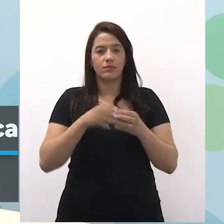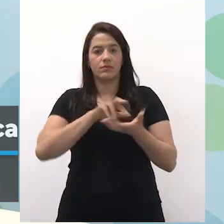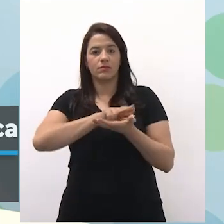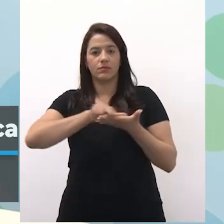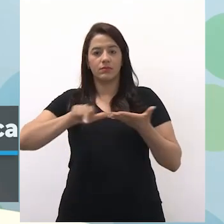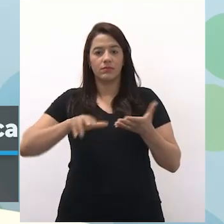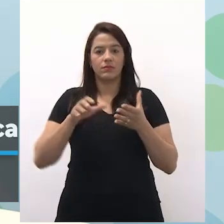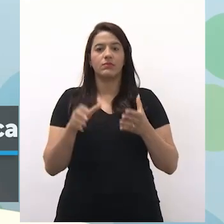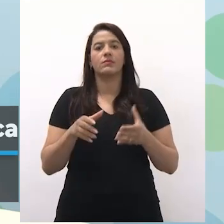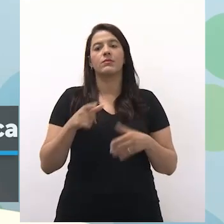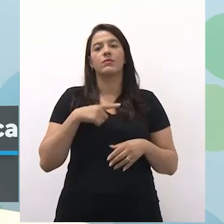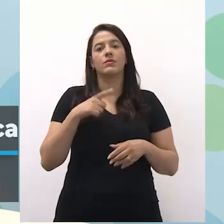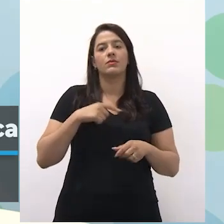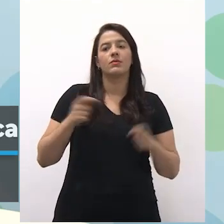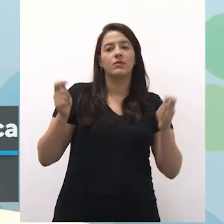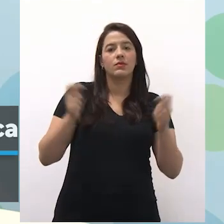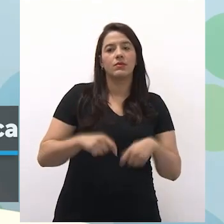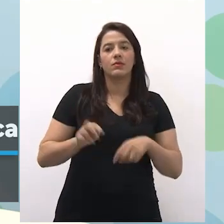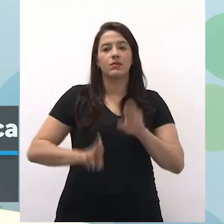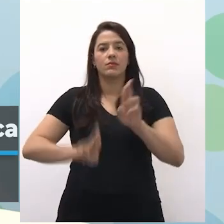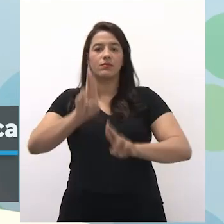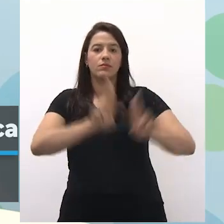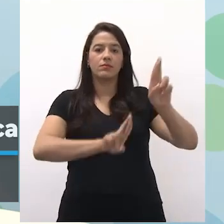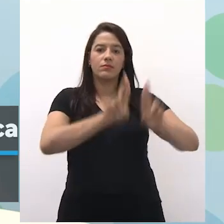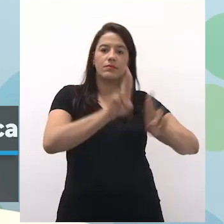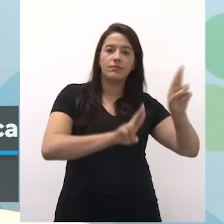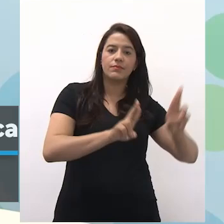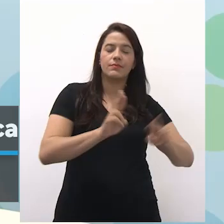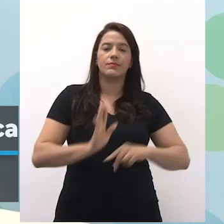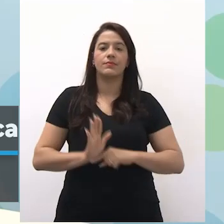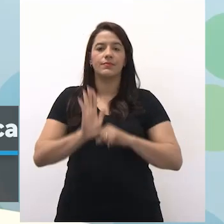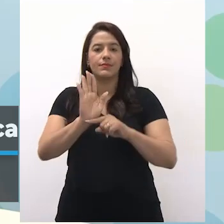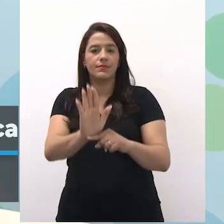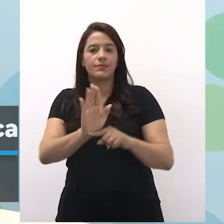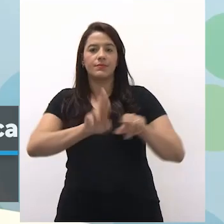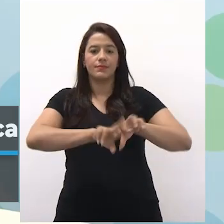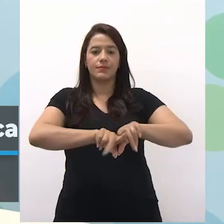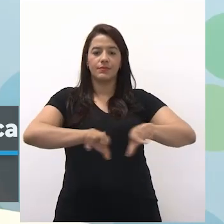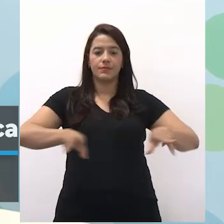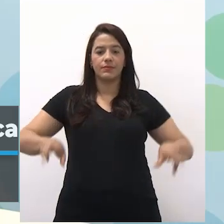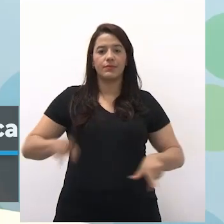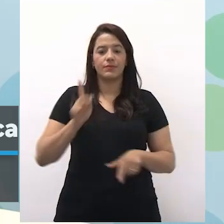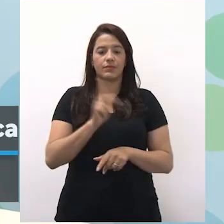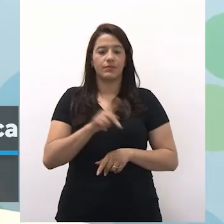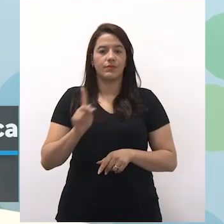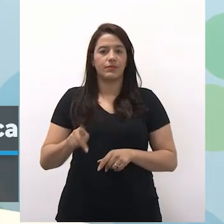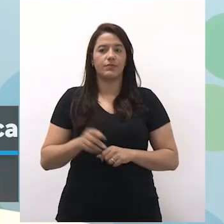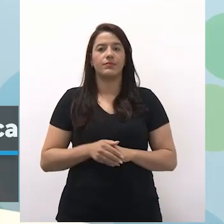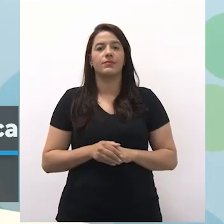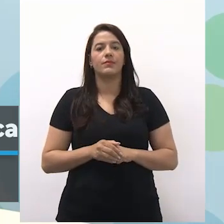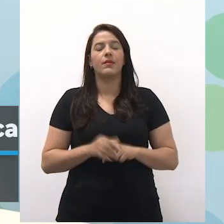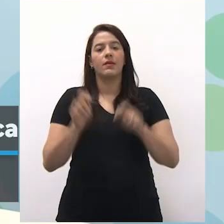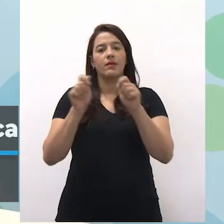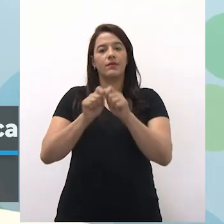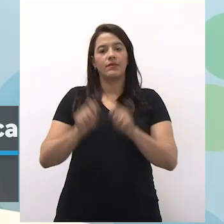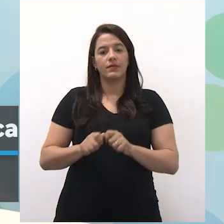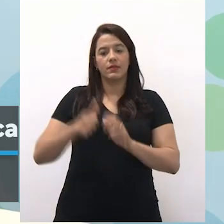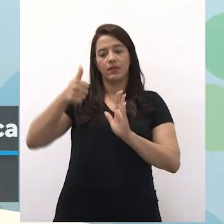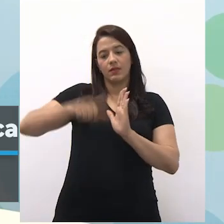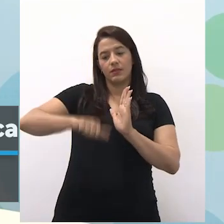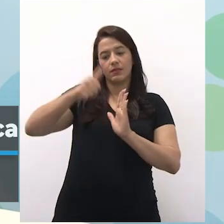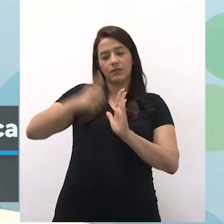instância colegiada, responsável por favorecer a articulação entre os professores, realizar essas análises